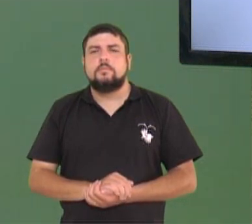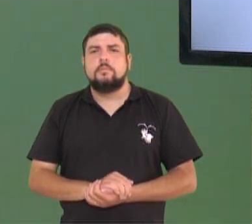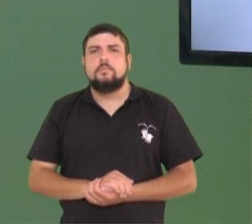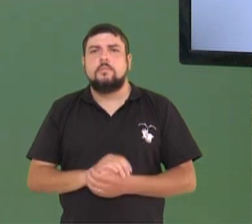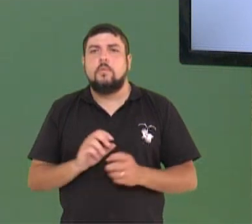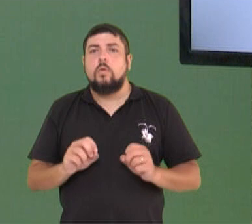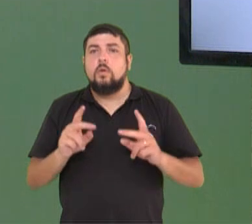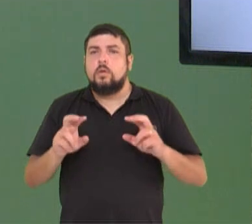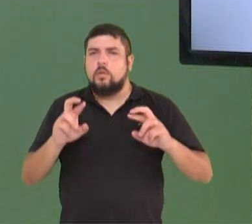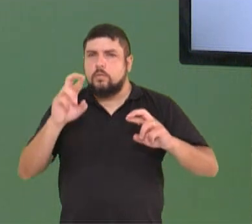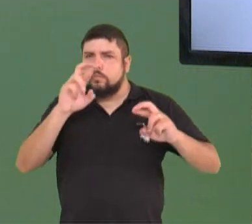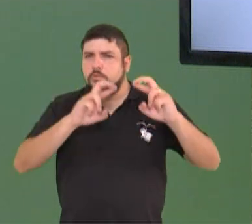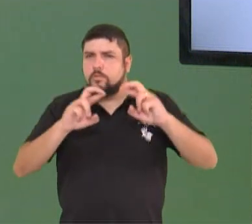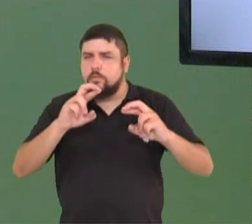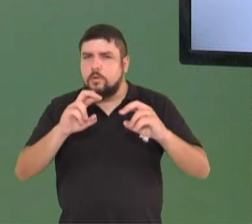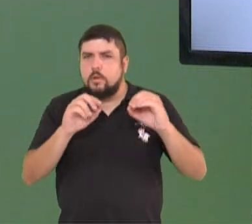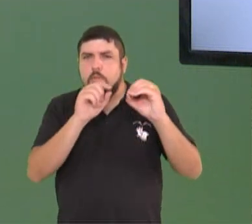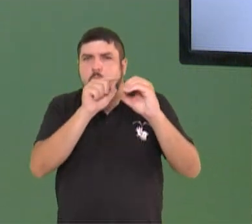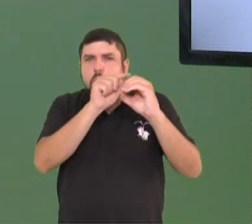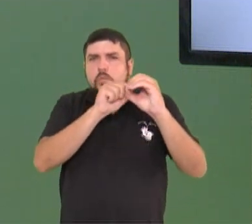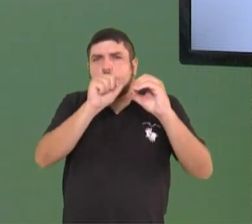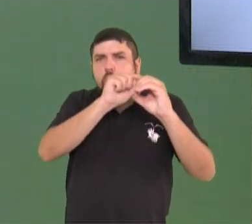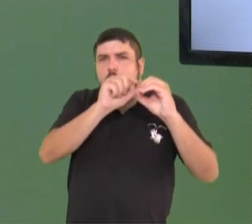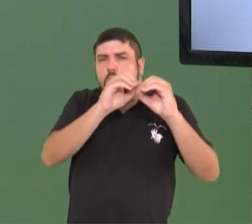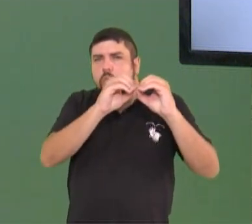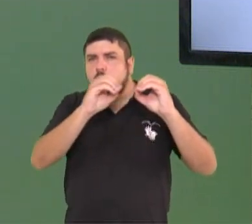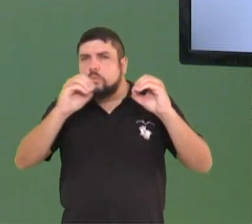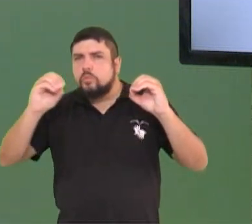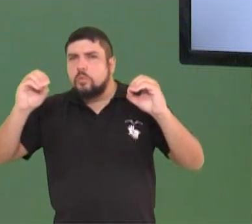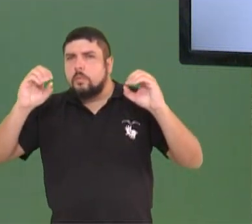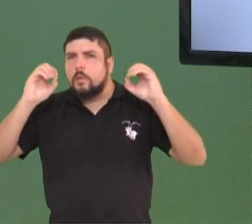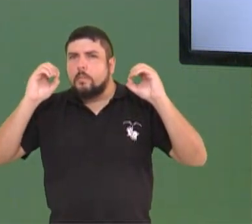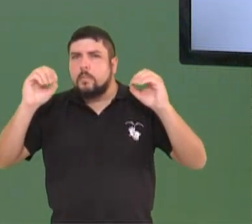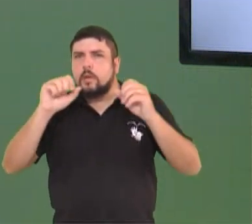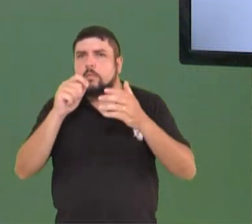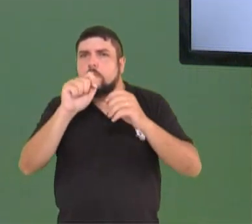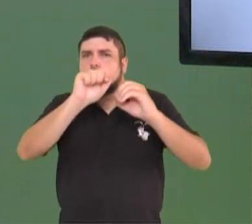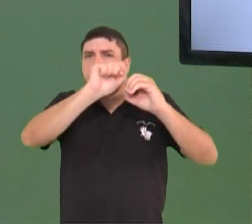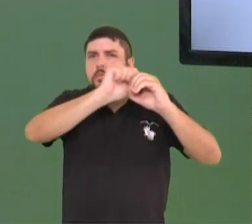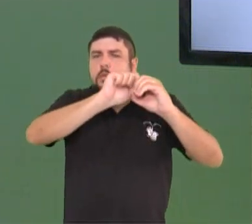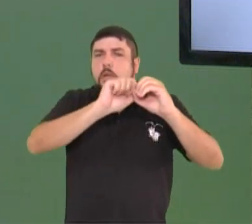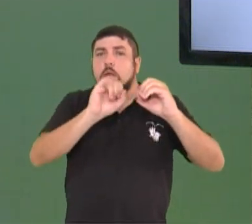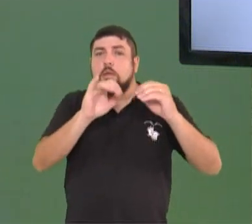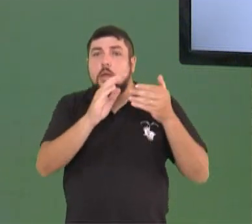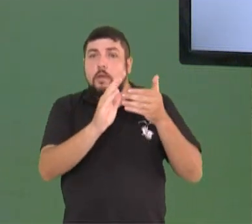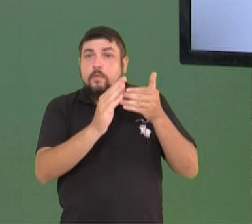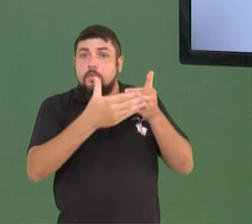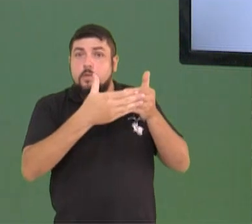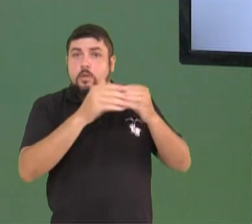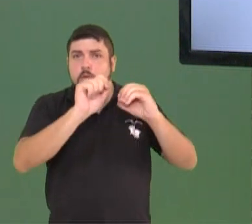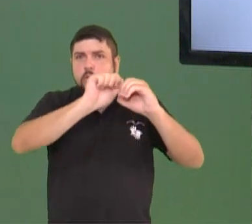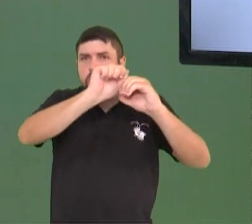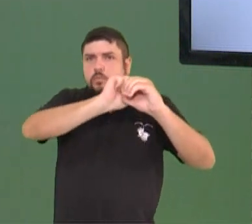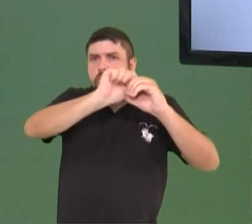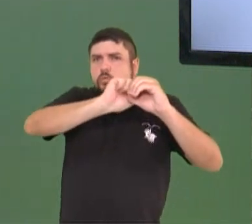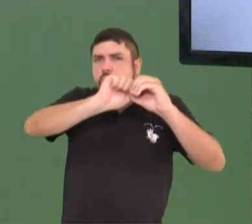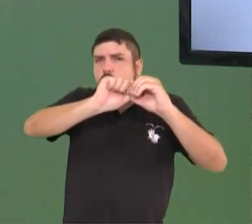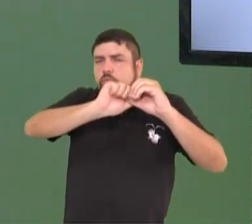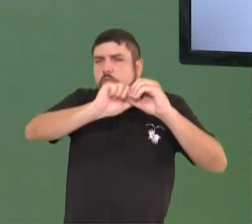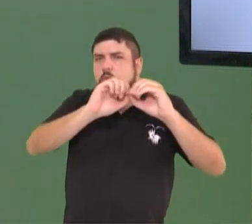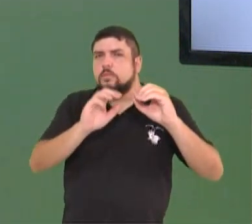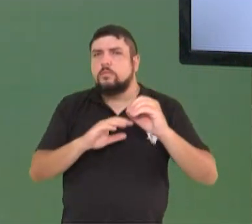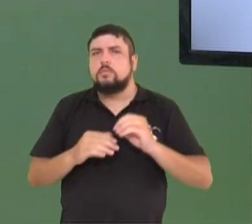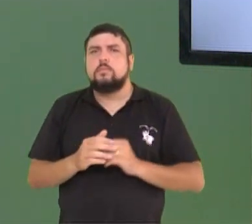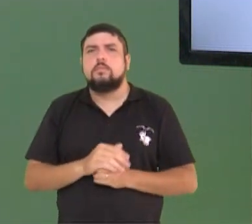se essa bolinha é aberta ou é fechada. Onde o intervalo é fechado, a gente vai pintar e preencher a bolinha. Então, tá